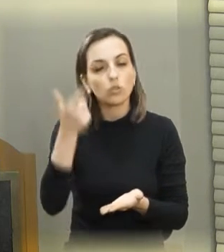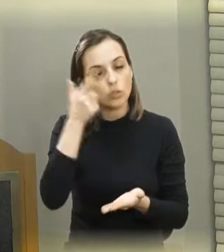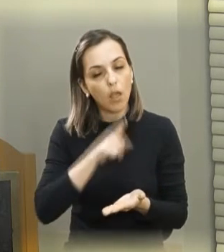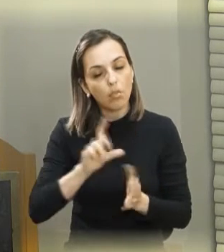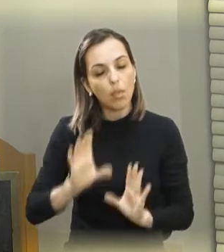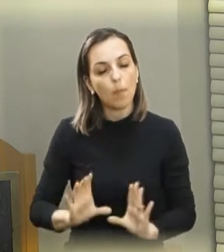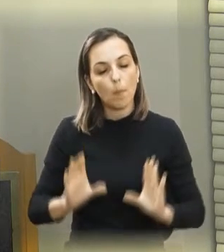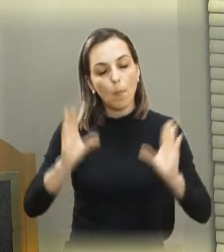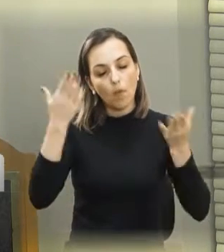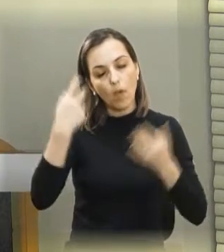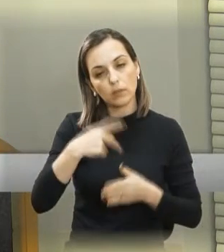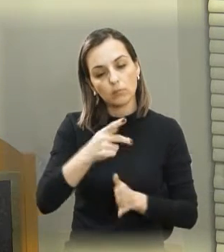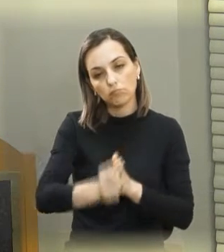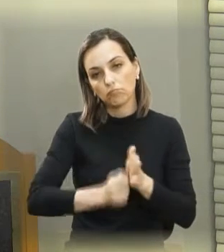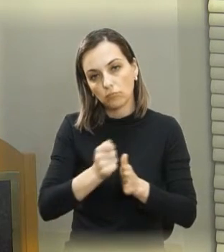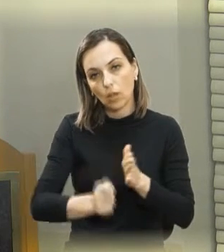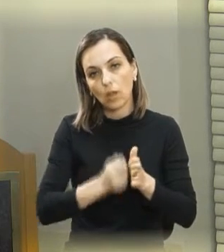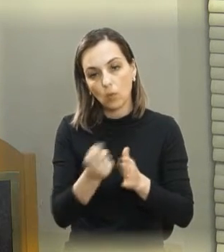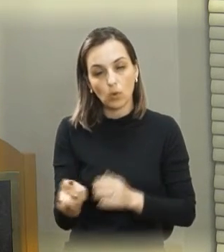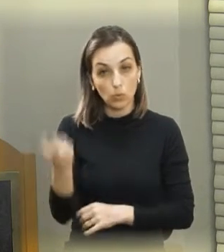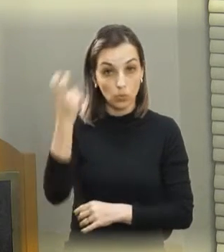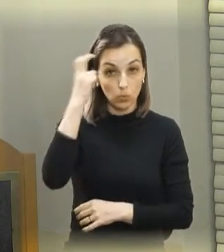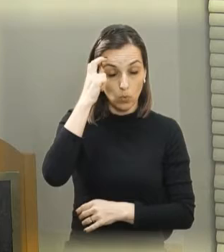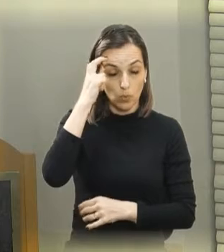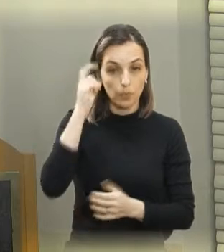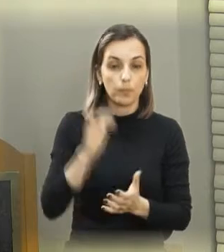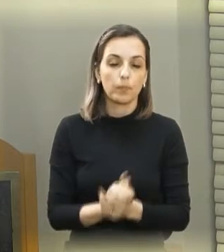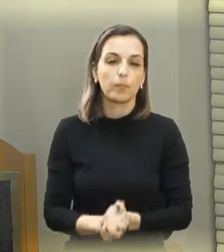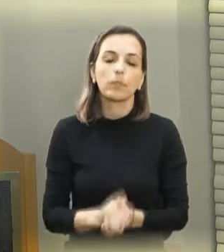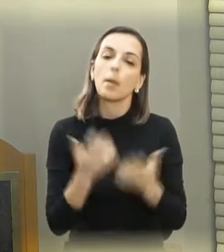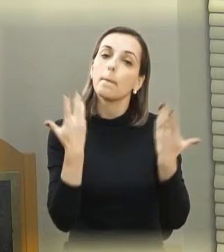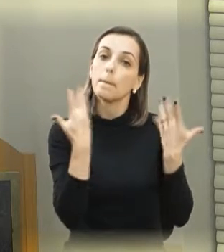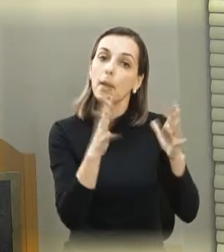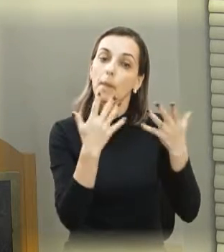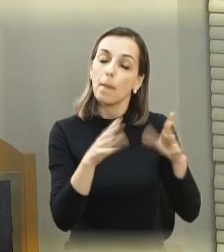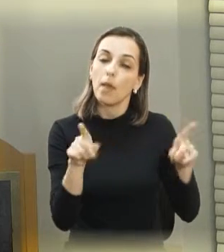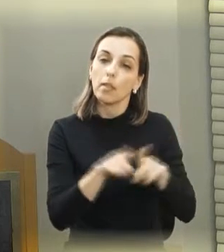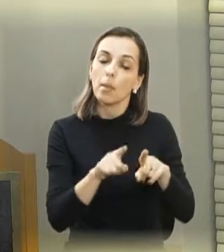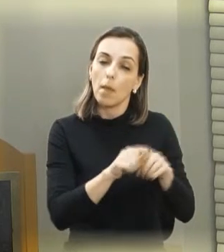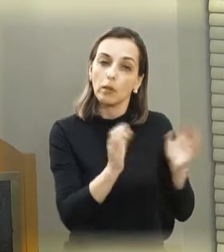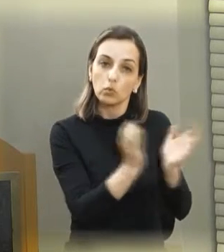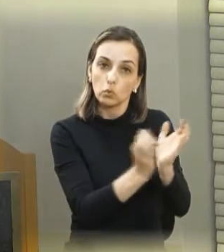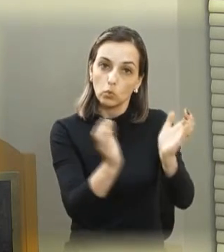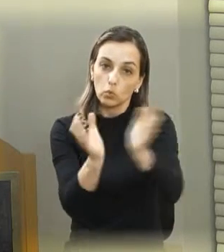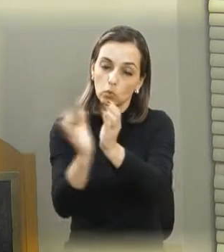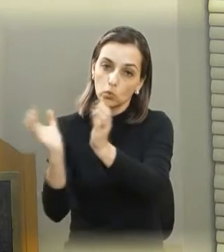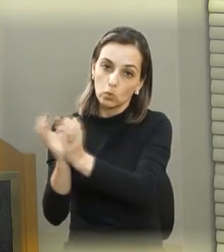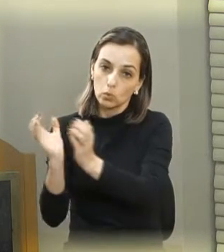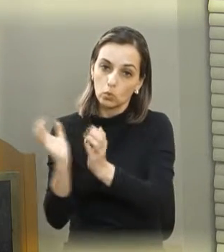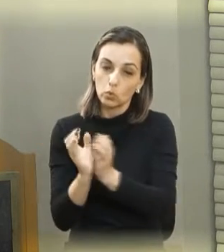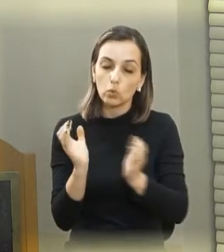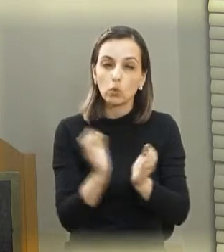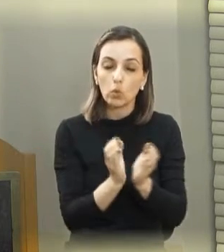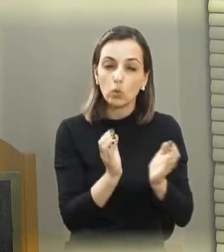importante evento cultural da nossa cidade parabenizar também a as equipes